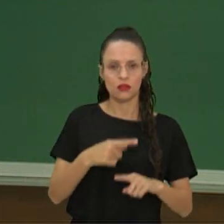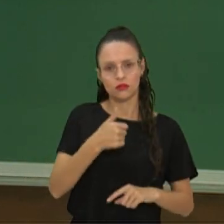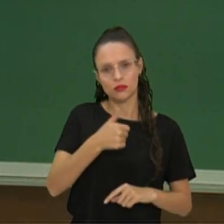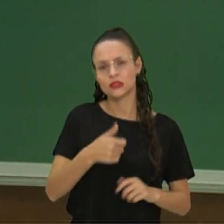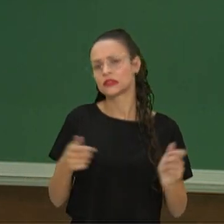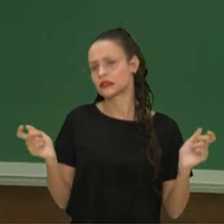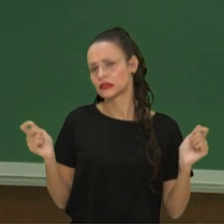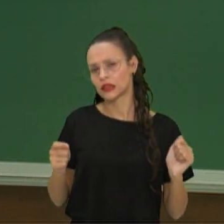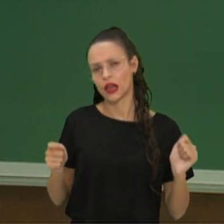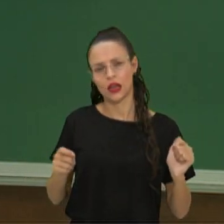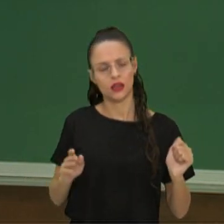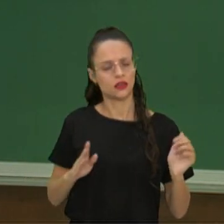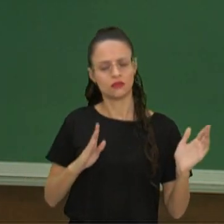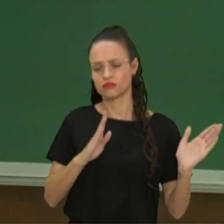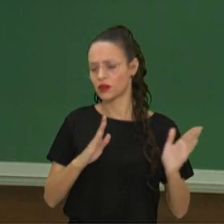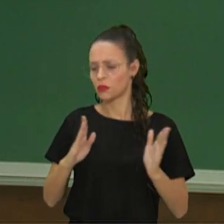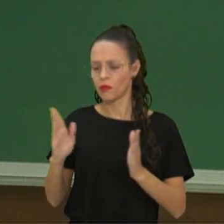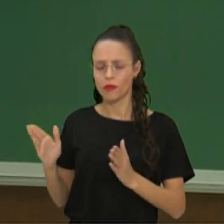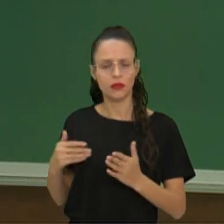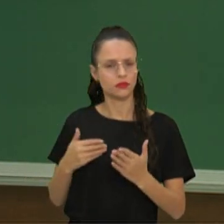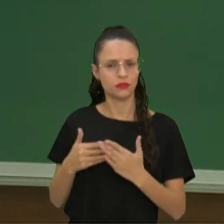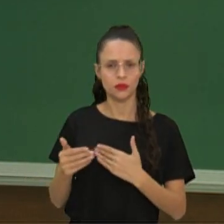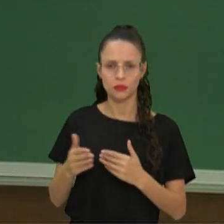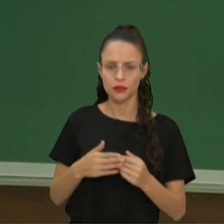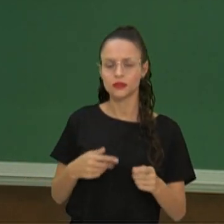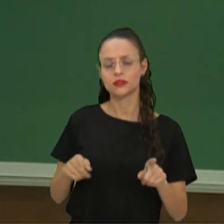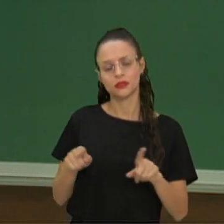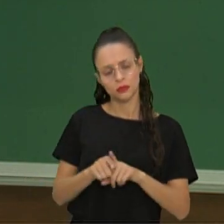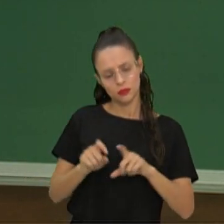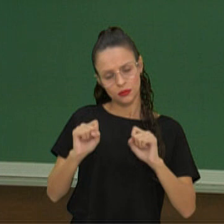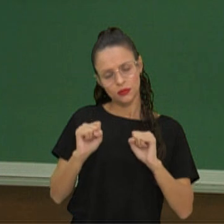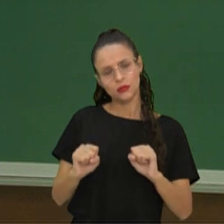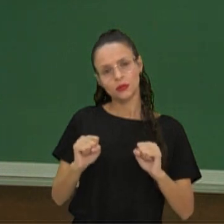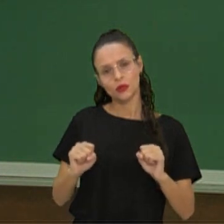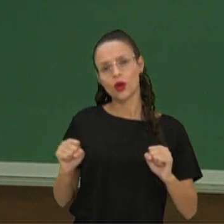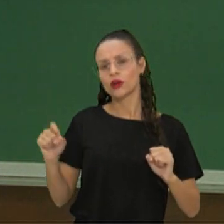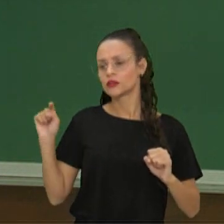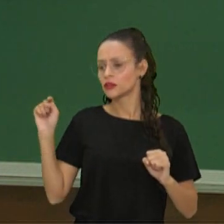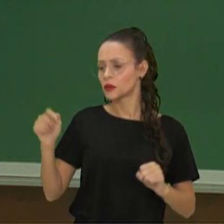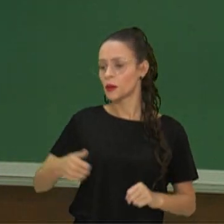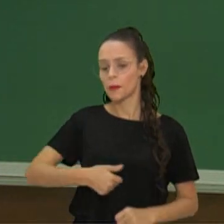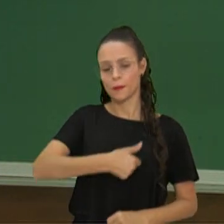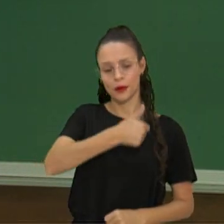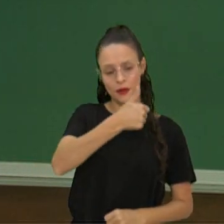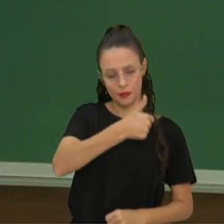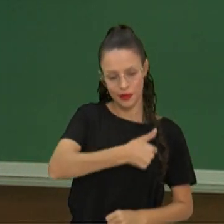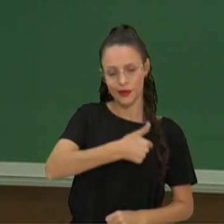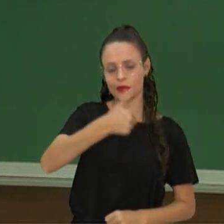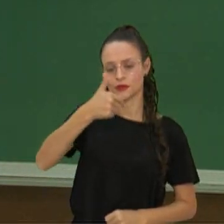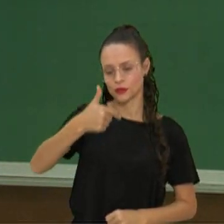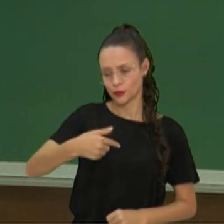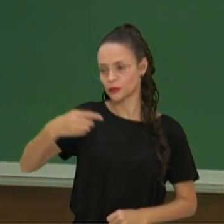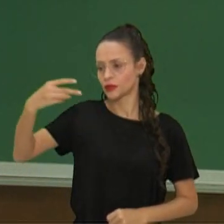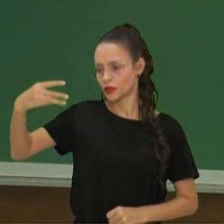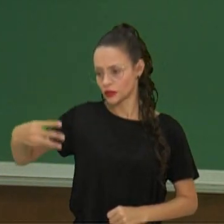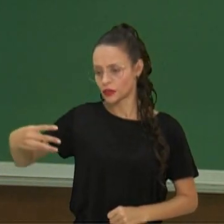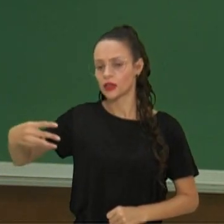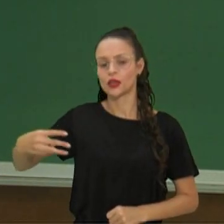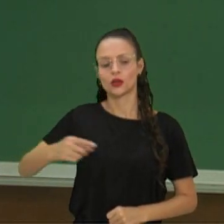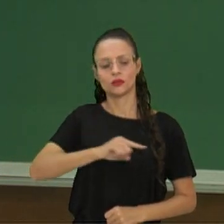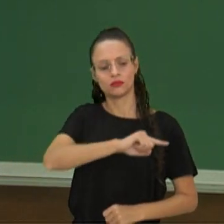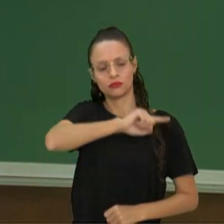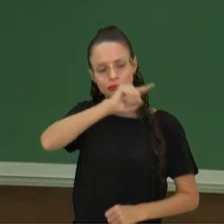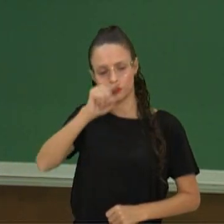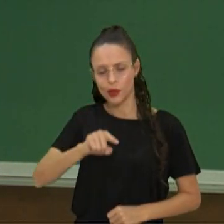só é comutativa, a ordem das parcelas não altera o resultado, como ela é associativa. Eu posso associar os dois primeiros termos, eu posso associar os dois últimos